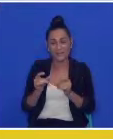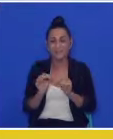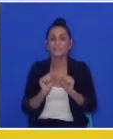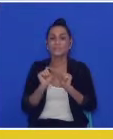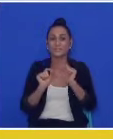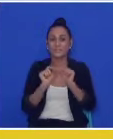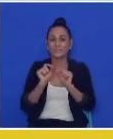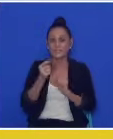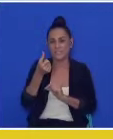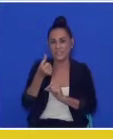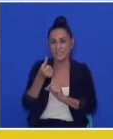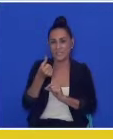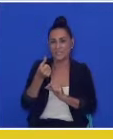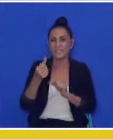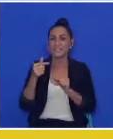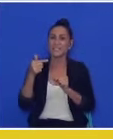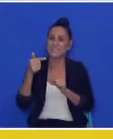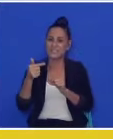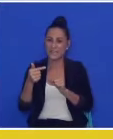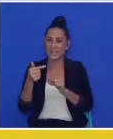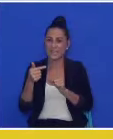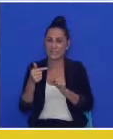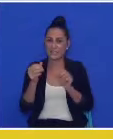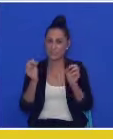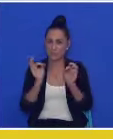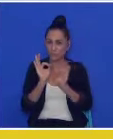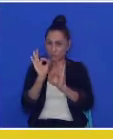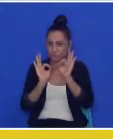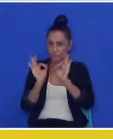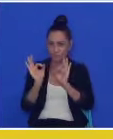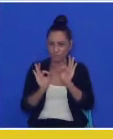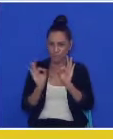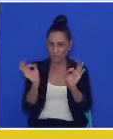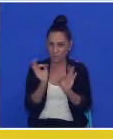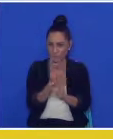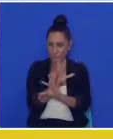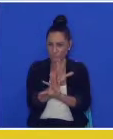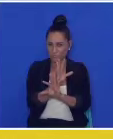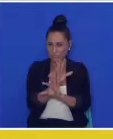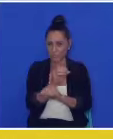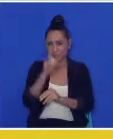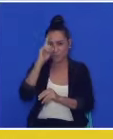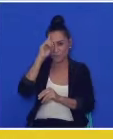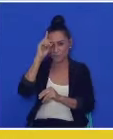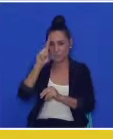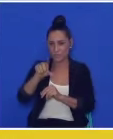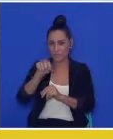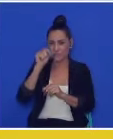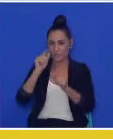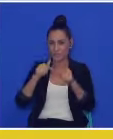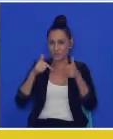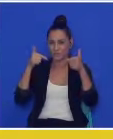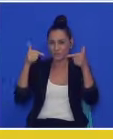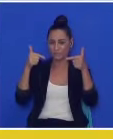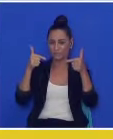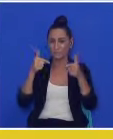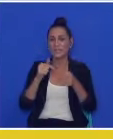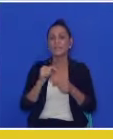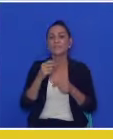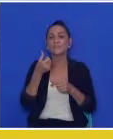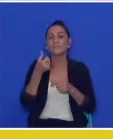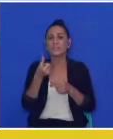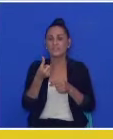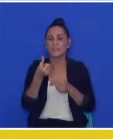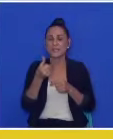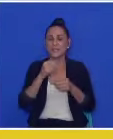em cima dos globos 6 e 7. Estão preparados para o sorteio do dia de sorte desta noite. O suporte em cima do globo número